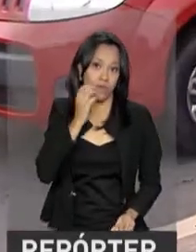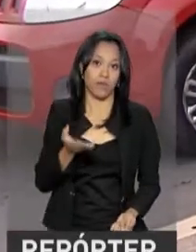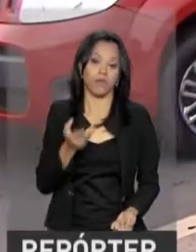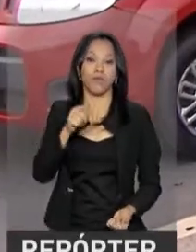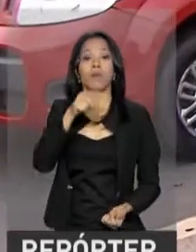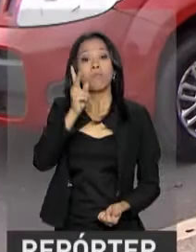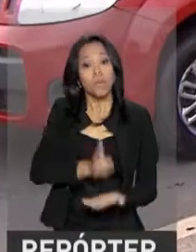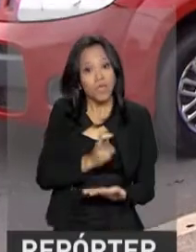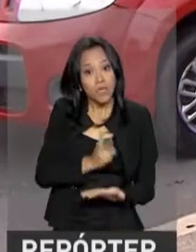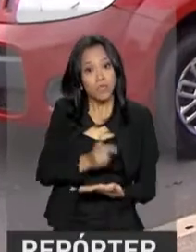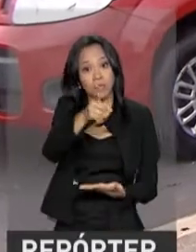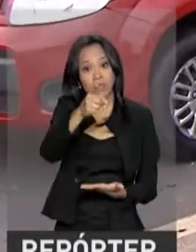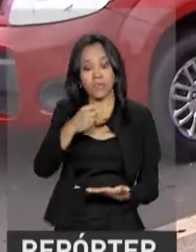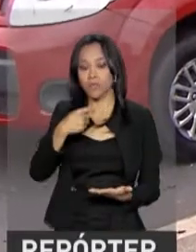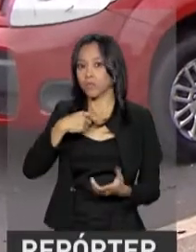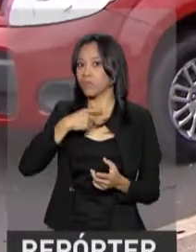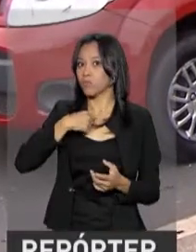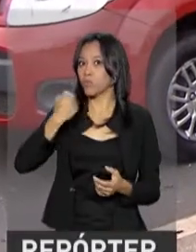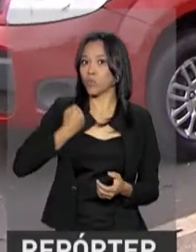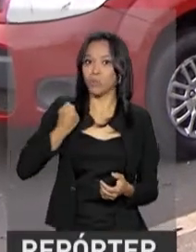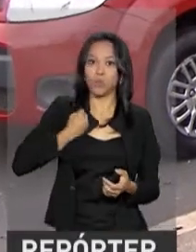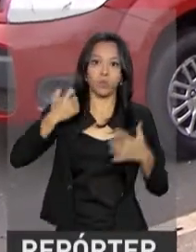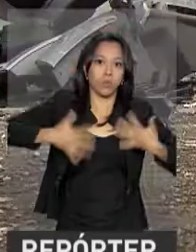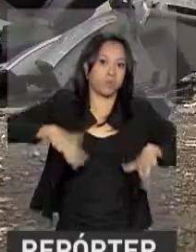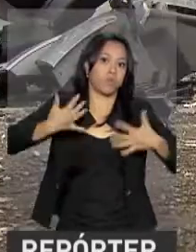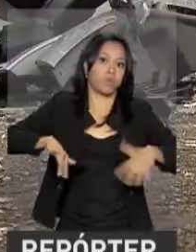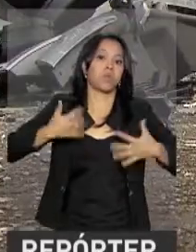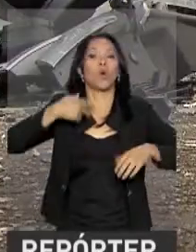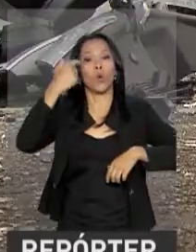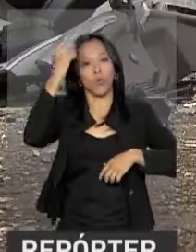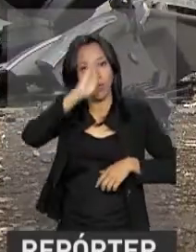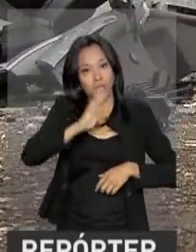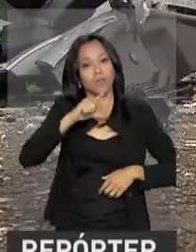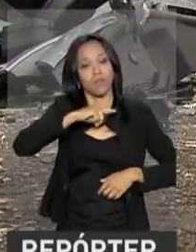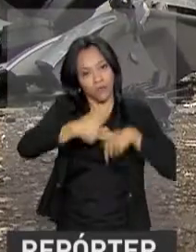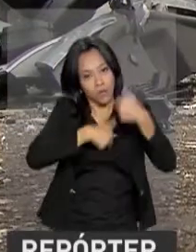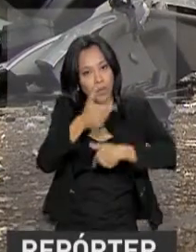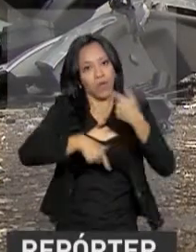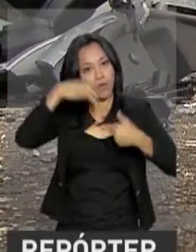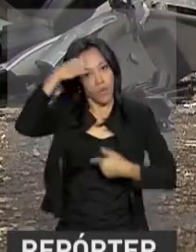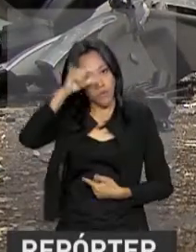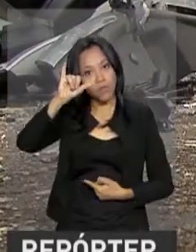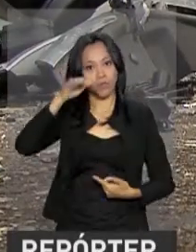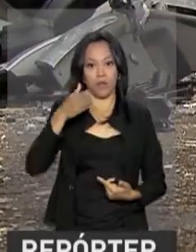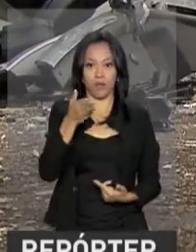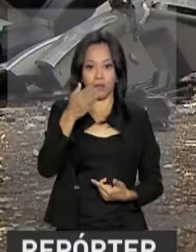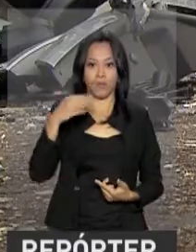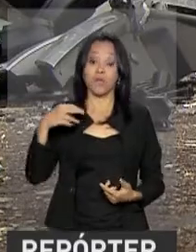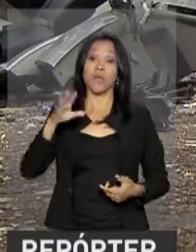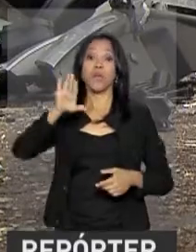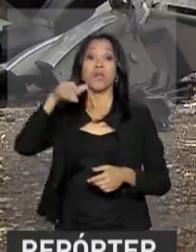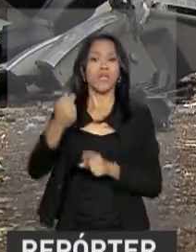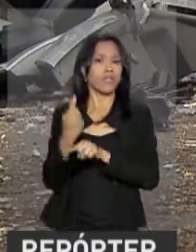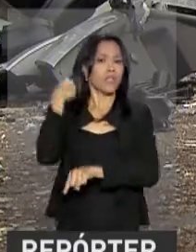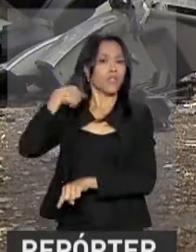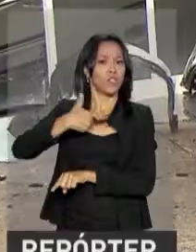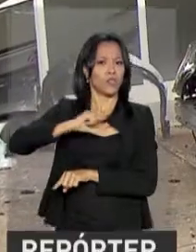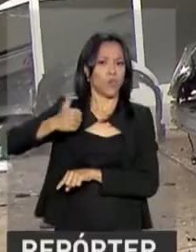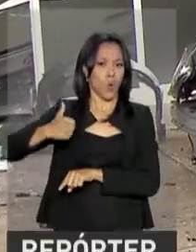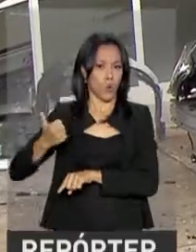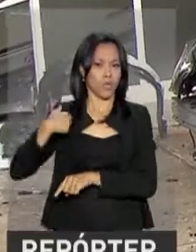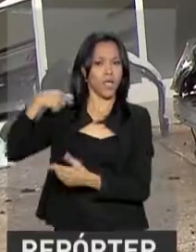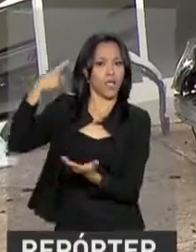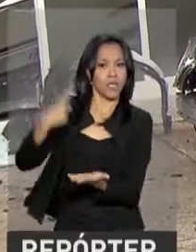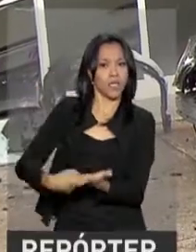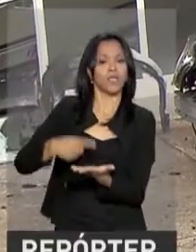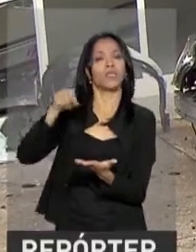o Brasil tem avançado no combate aos acidentes. Desde 2011, quando aderiu a um pacto das Nações Unidas para